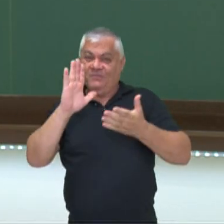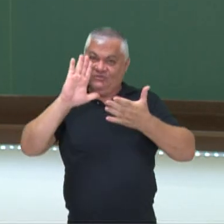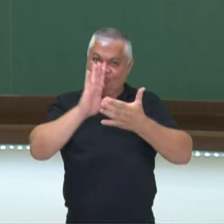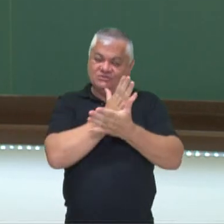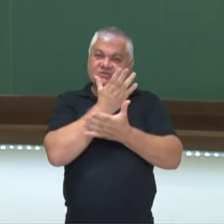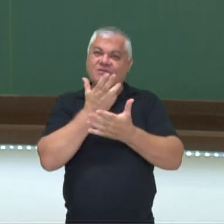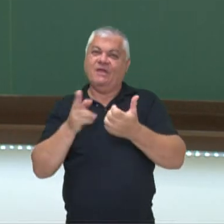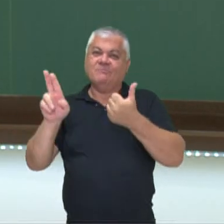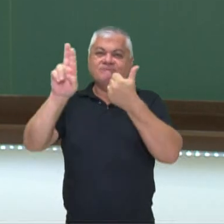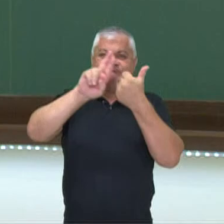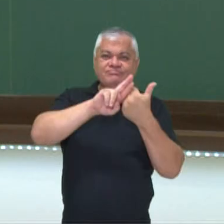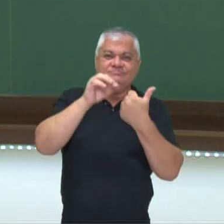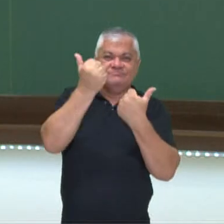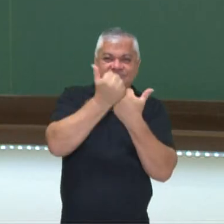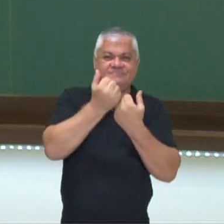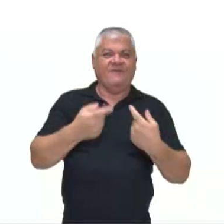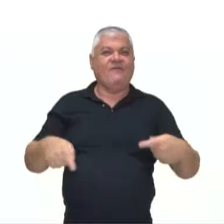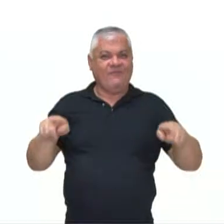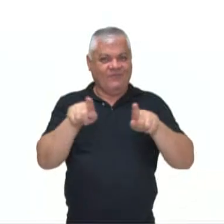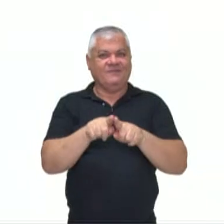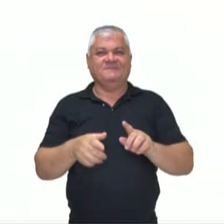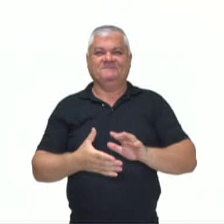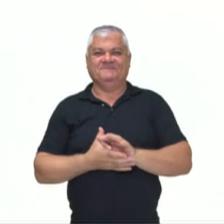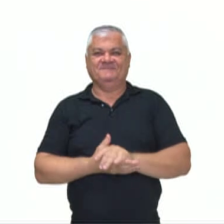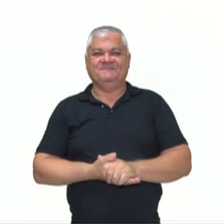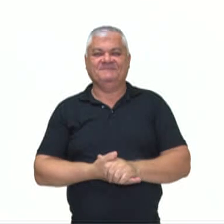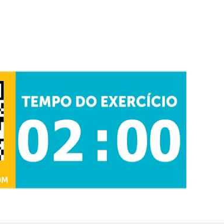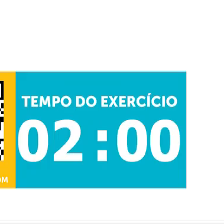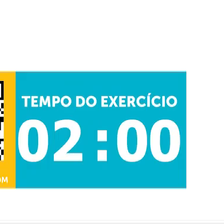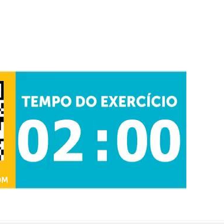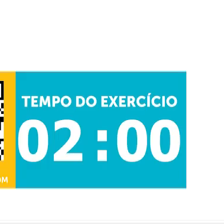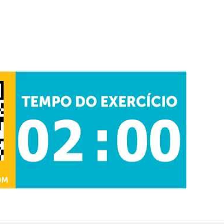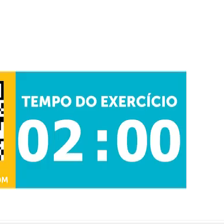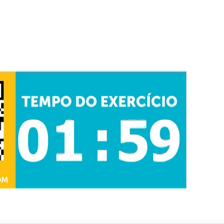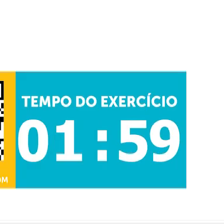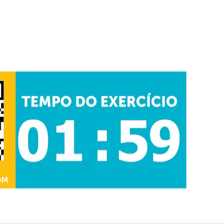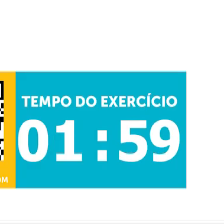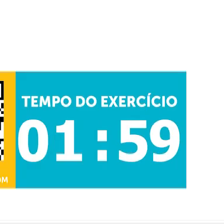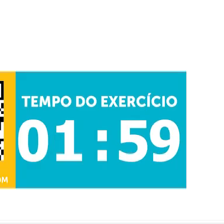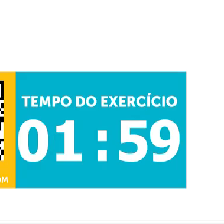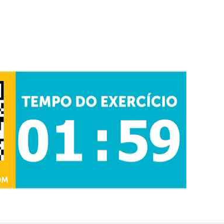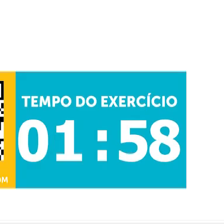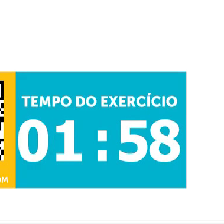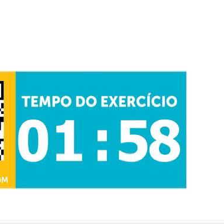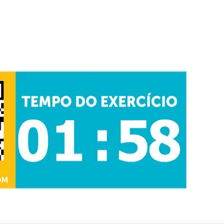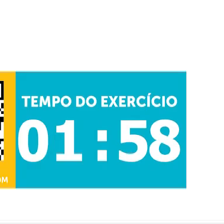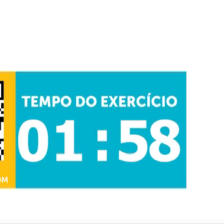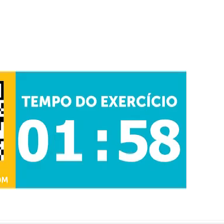pessoal correspondente e já volvemos.